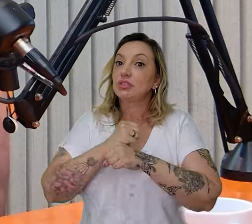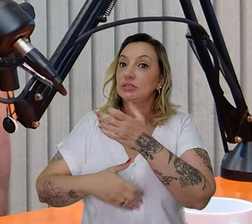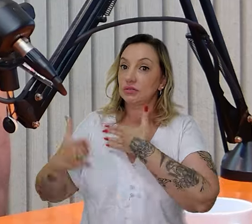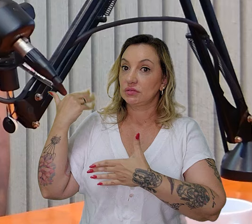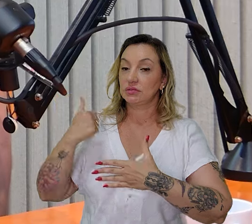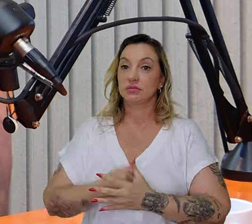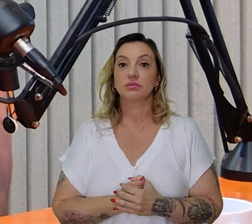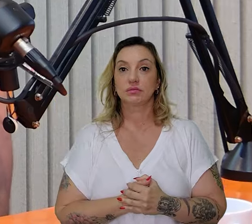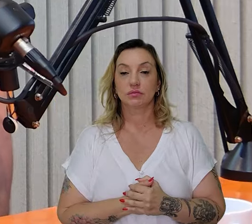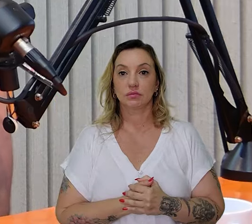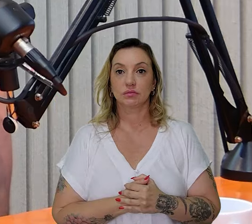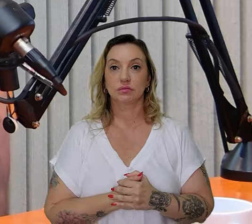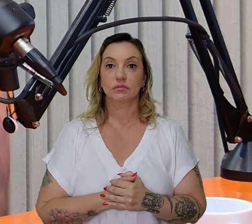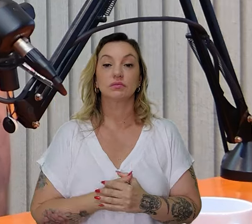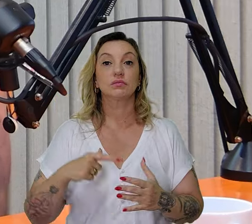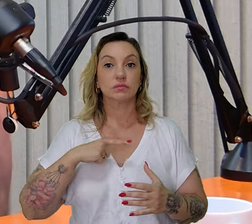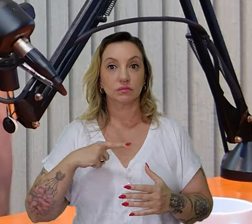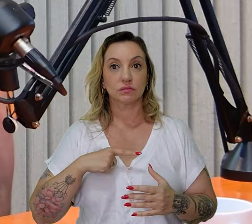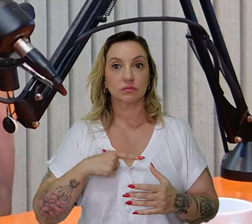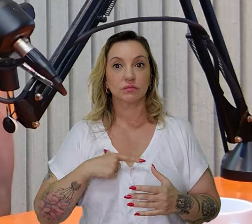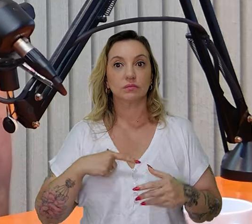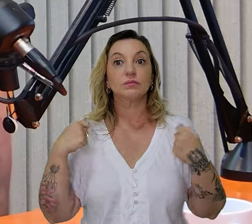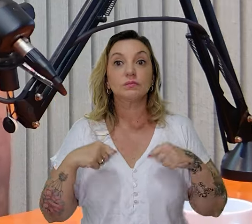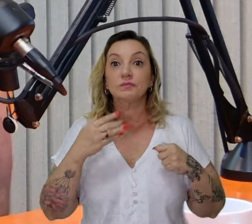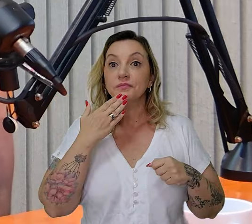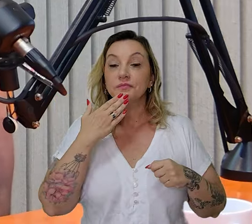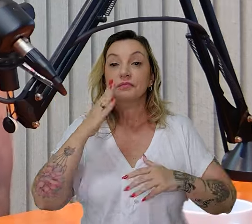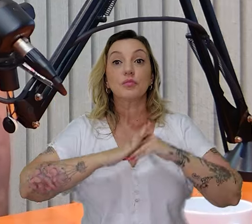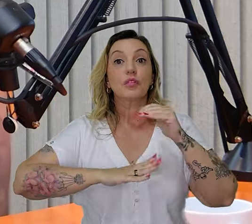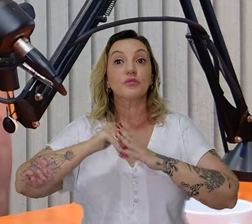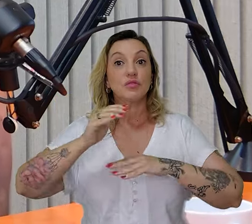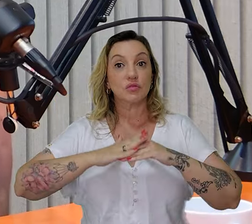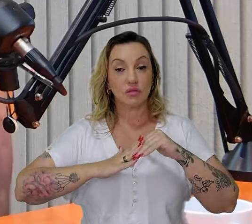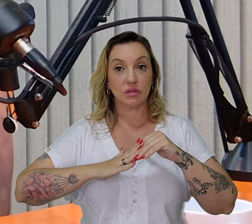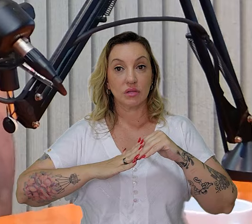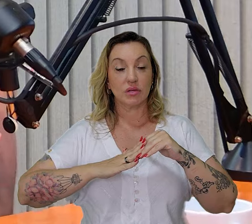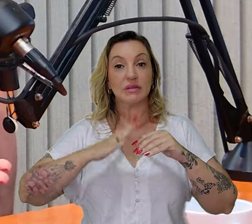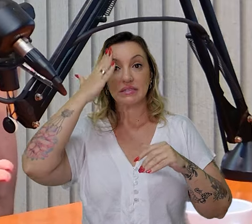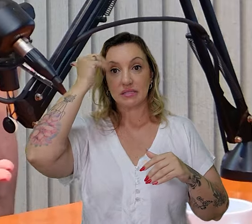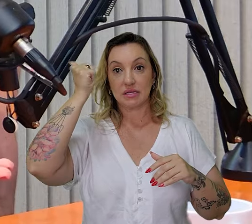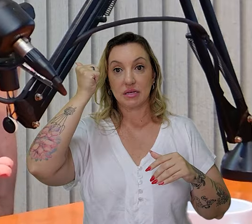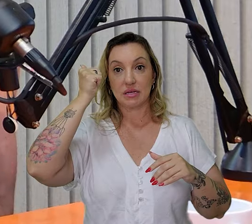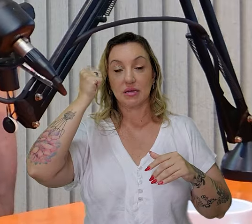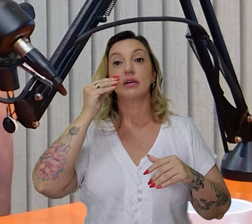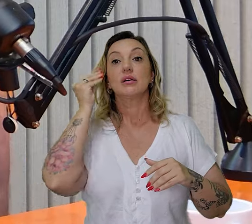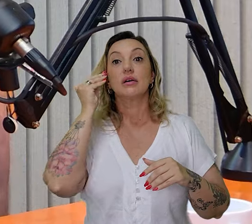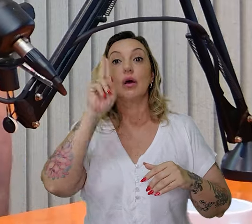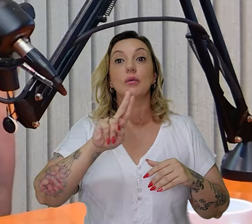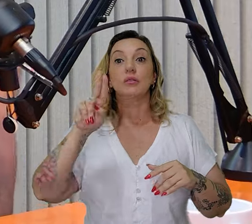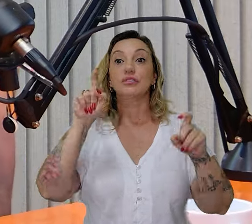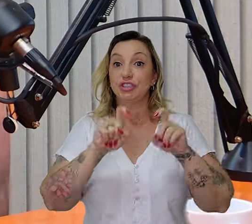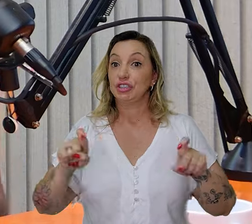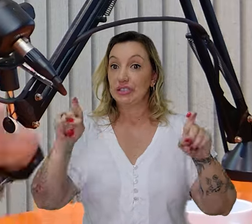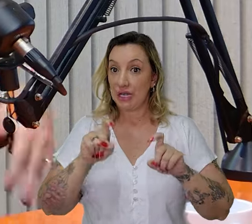existe muita demanda por profissionais que saibam de experiência do usuário digital sim né porque